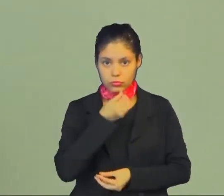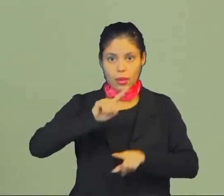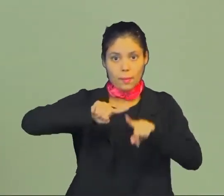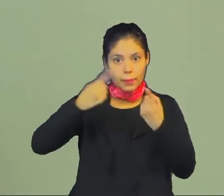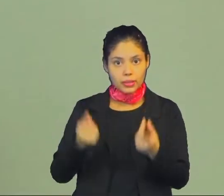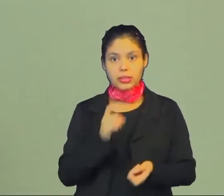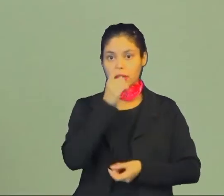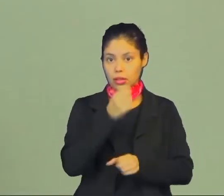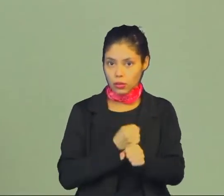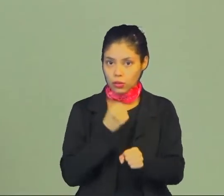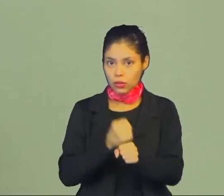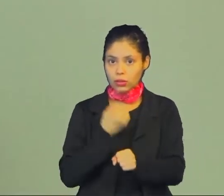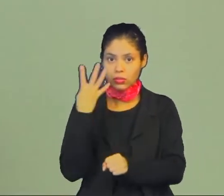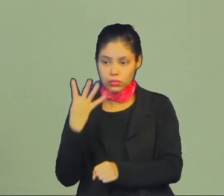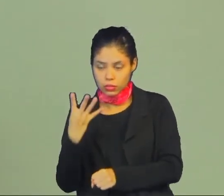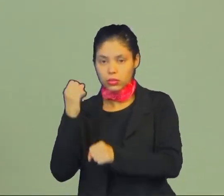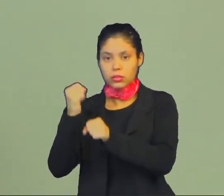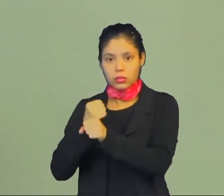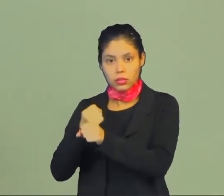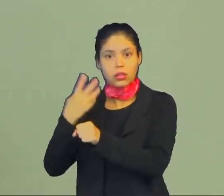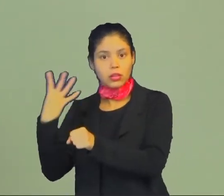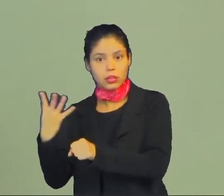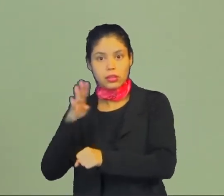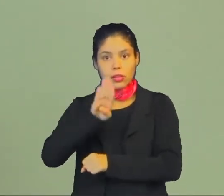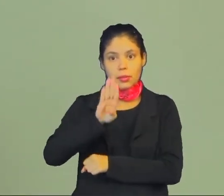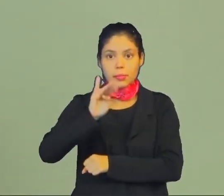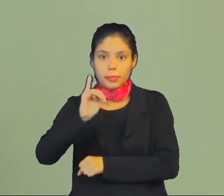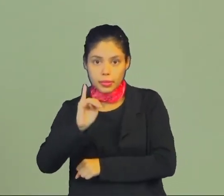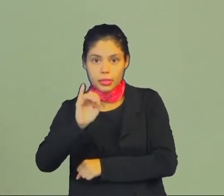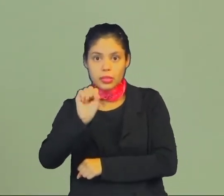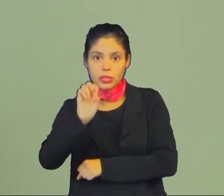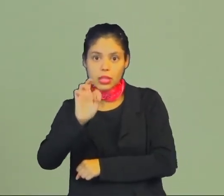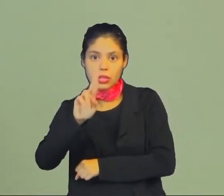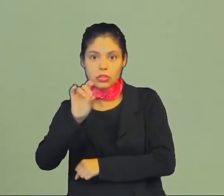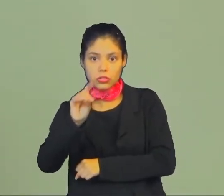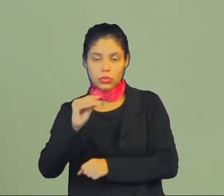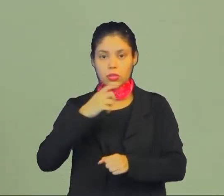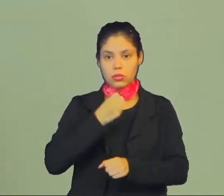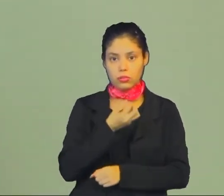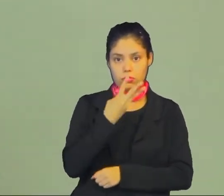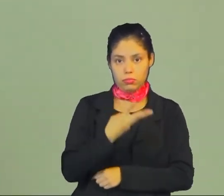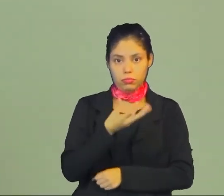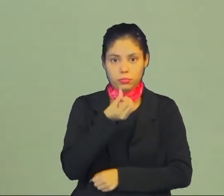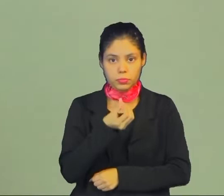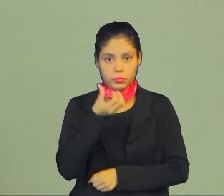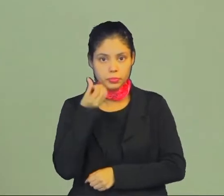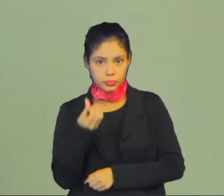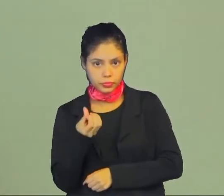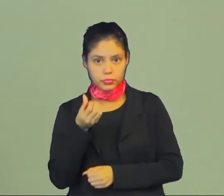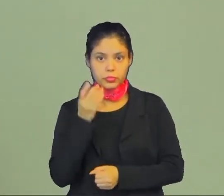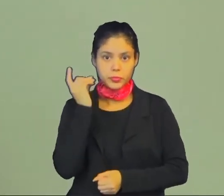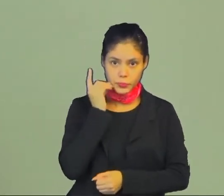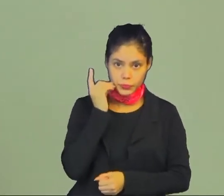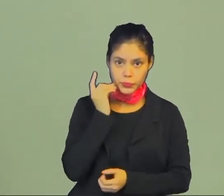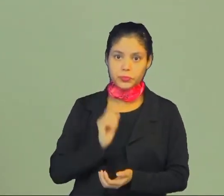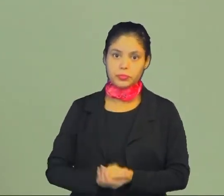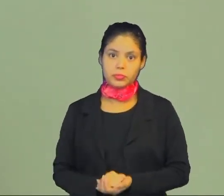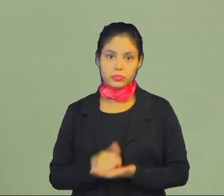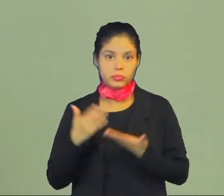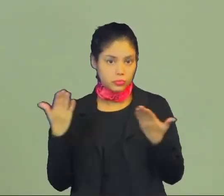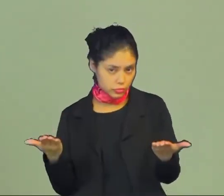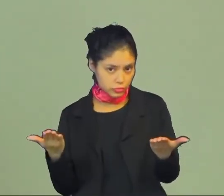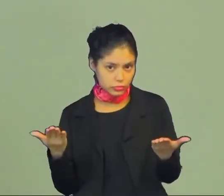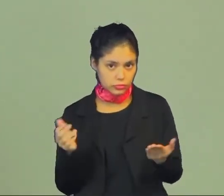mas a cada quatro anos nós temos chamado ano bissexto e nesse caso ele vai ter 366 Dias